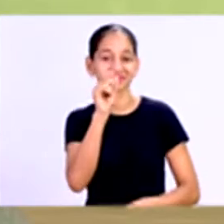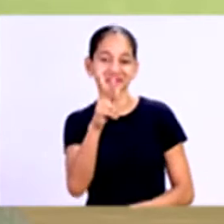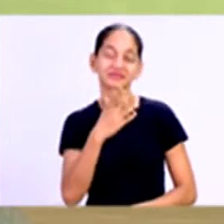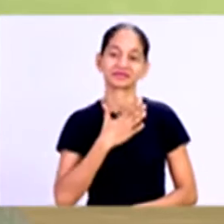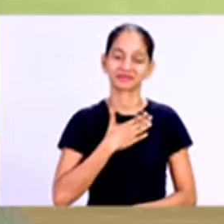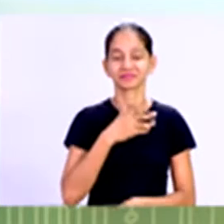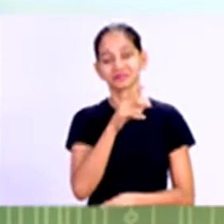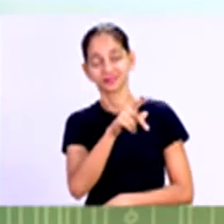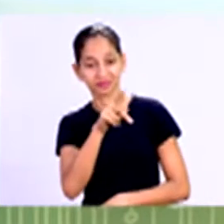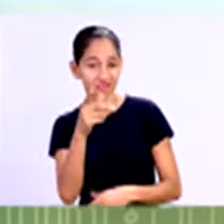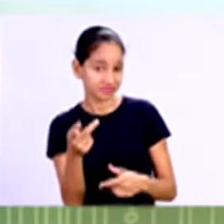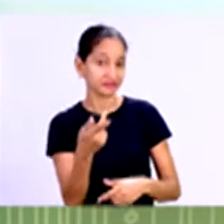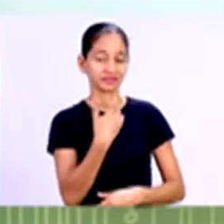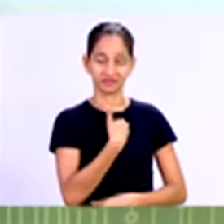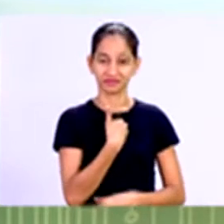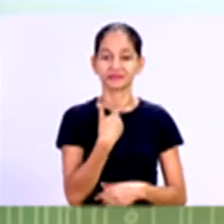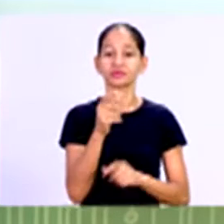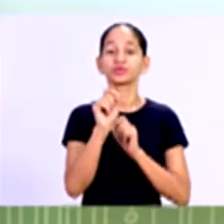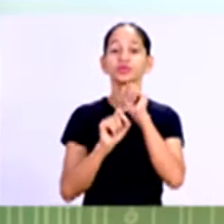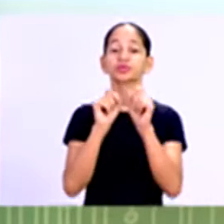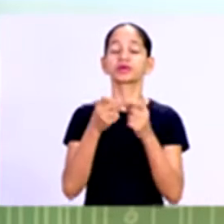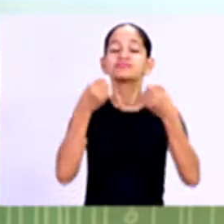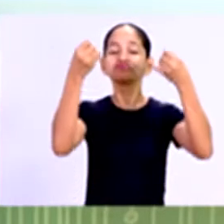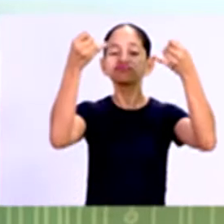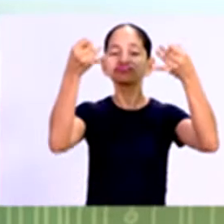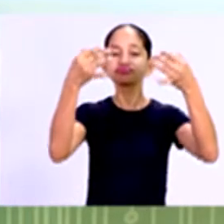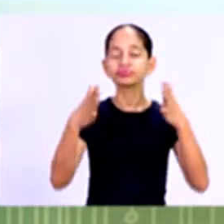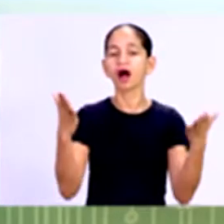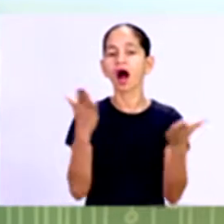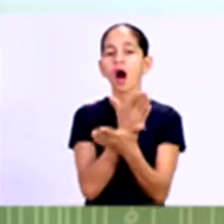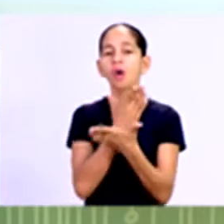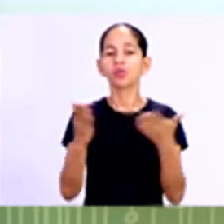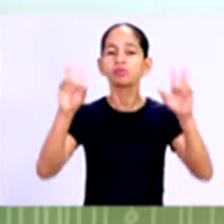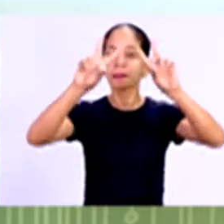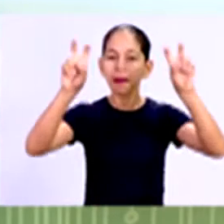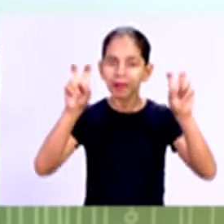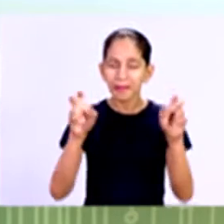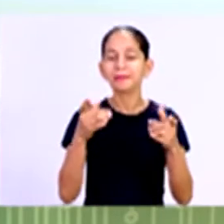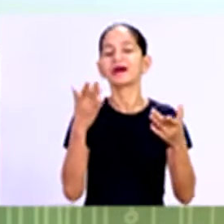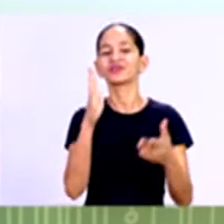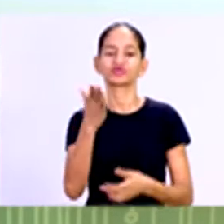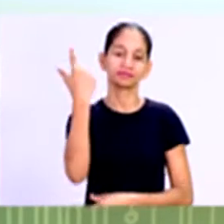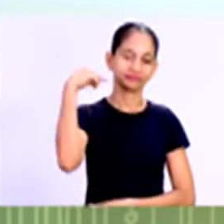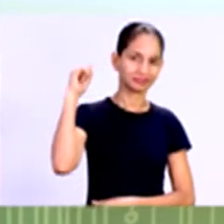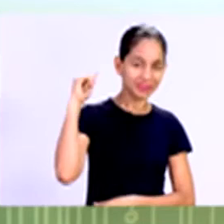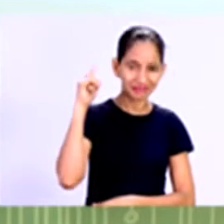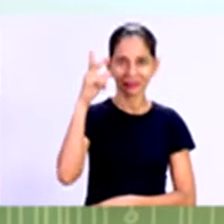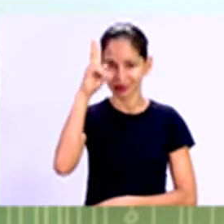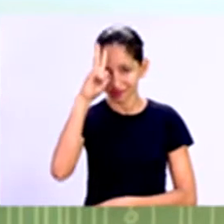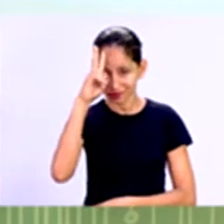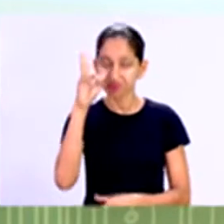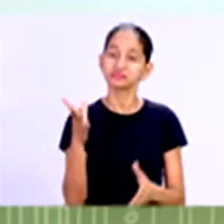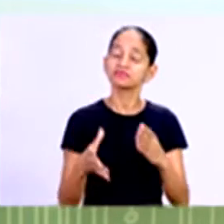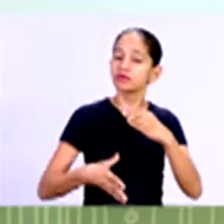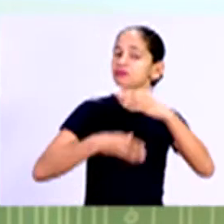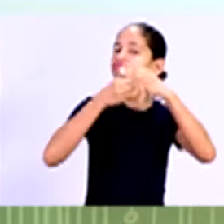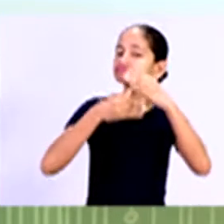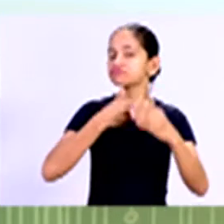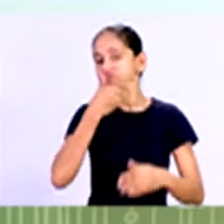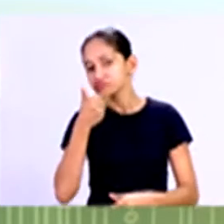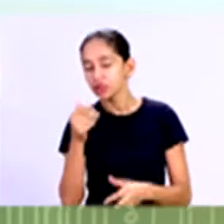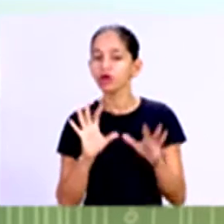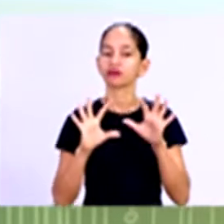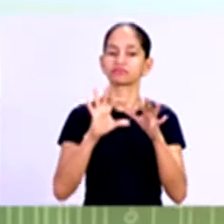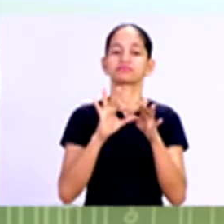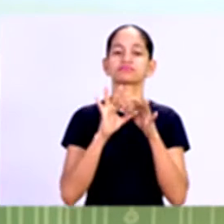nós estaremos trabalhando com algumas questões que vão reforçar o que a gente falou na aula passada, né? Acrescentar algo a